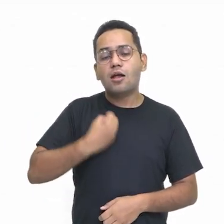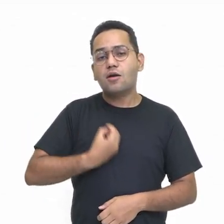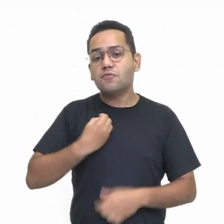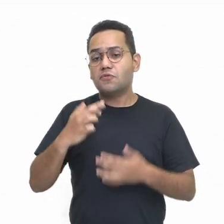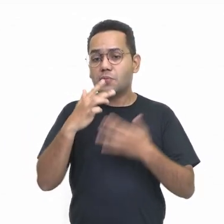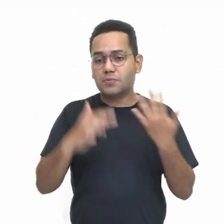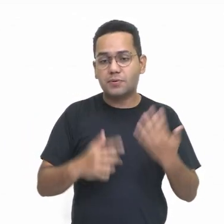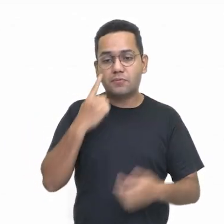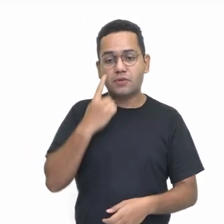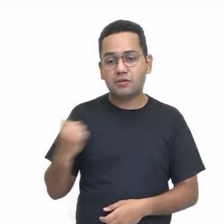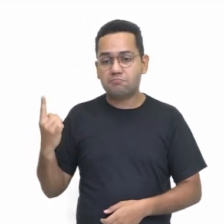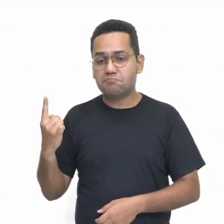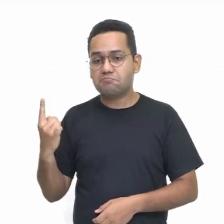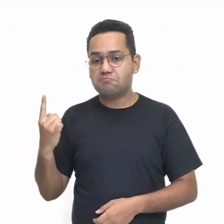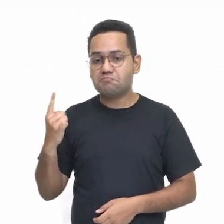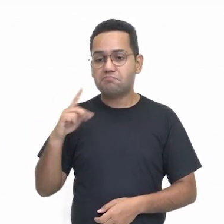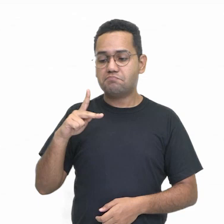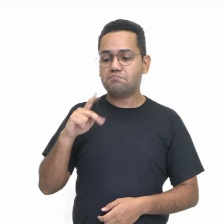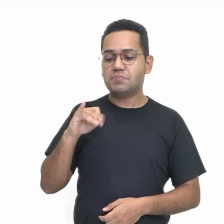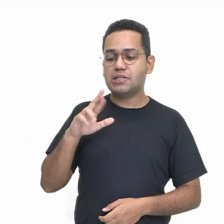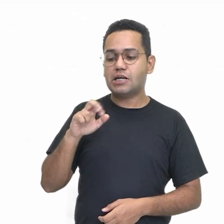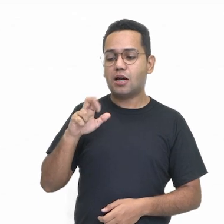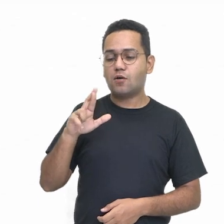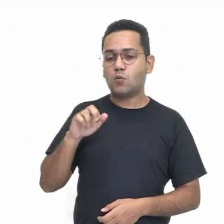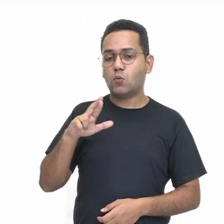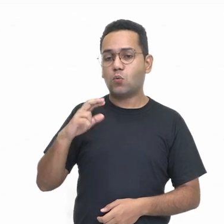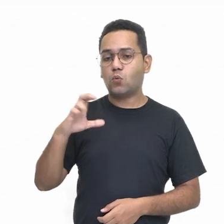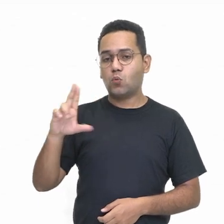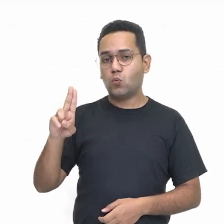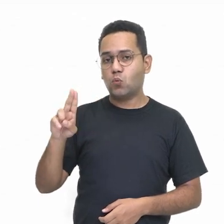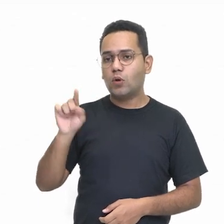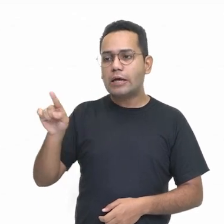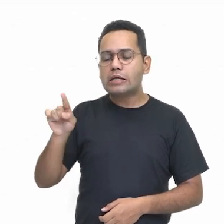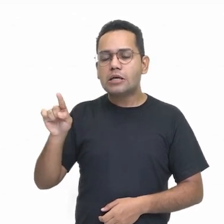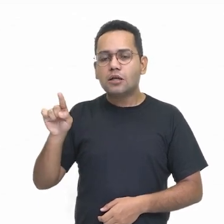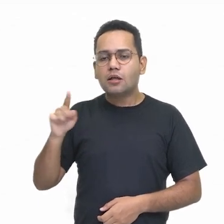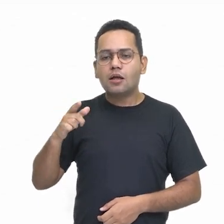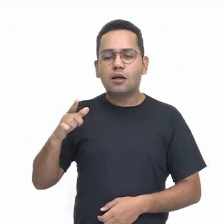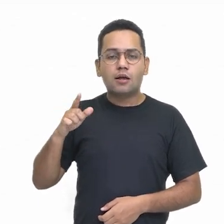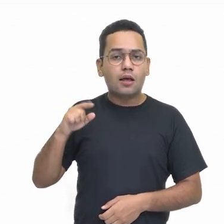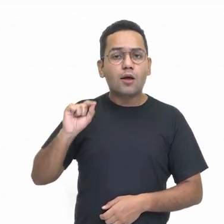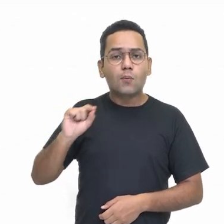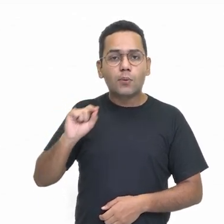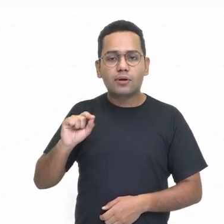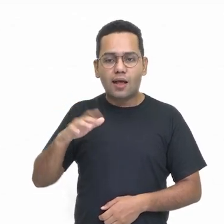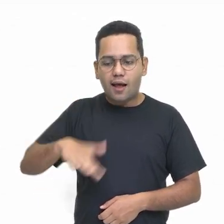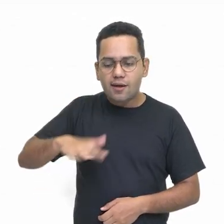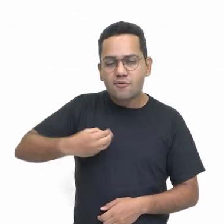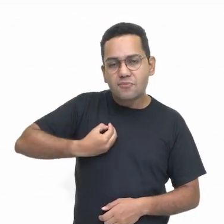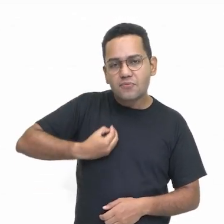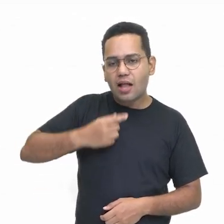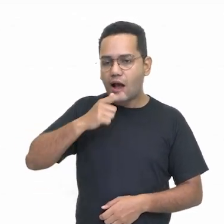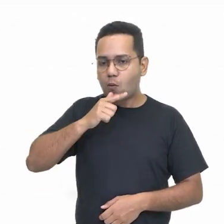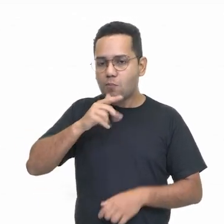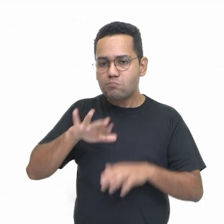um pirarucu ele vive em um ambiente aquático em Águas né com pouca pouca